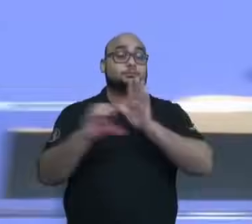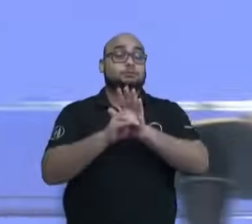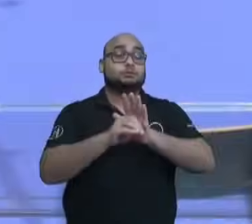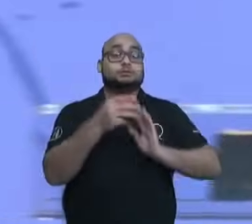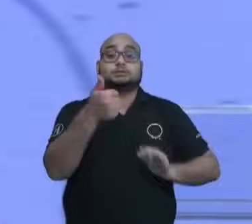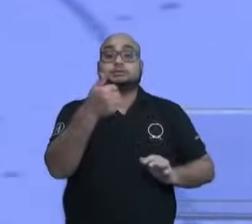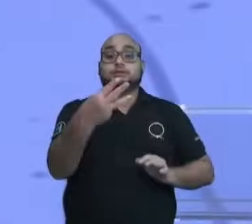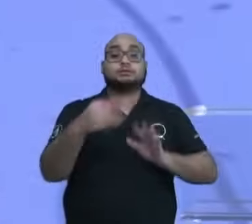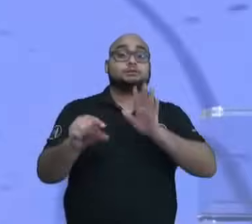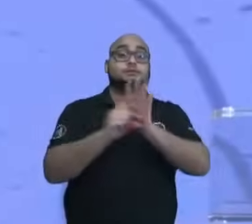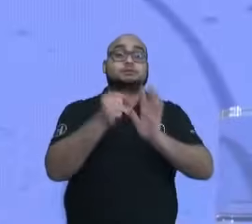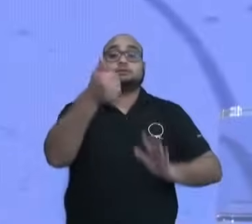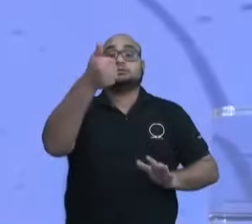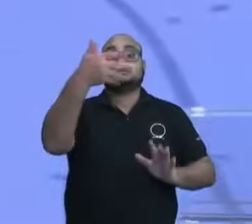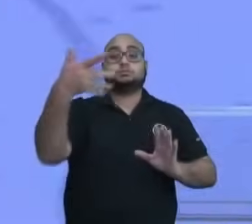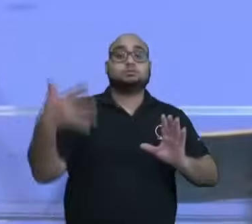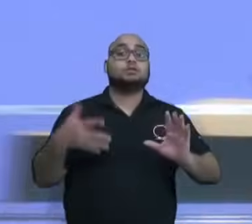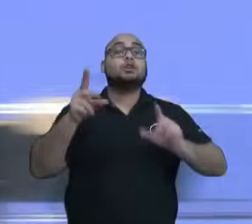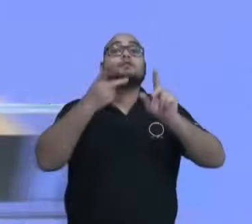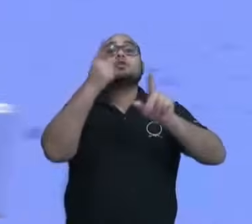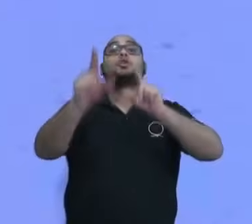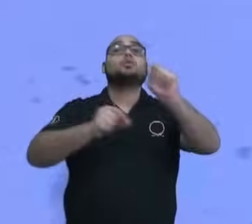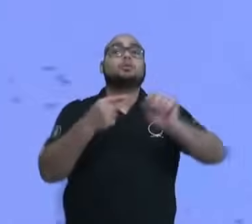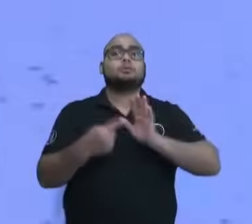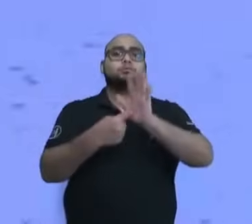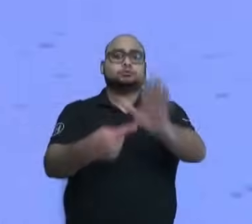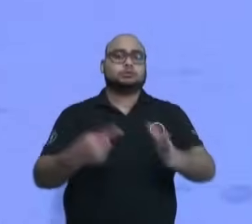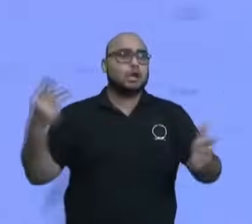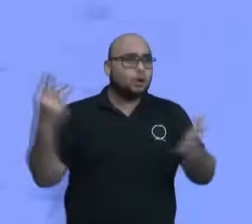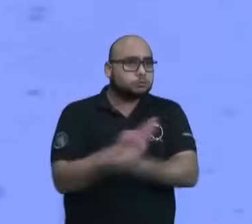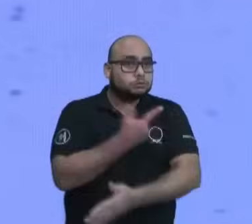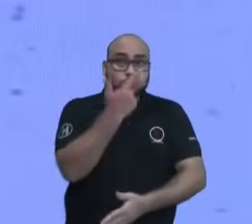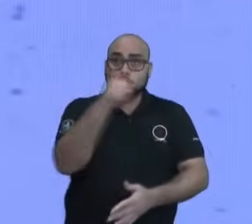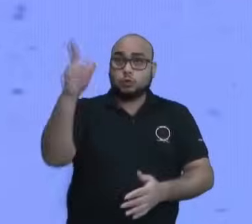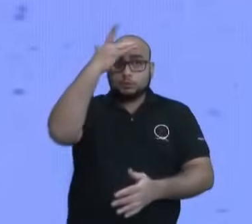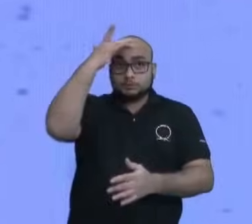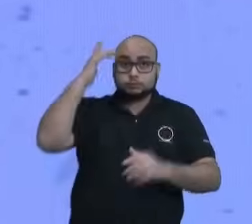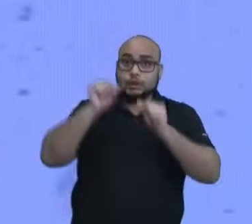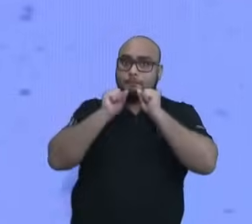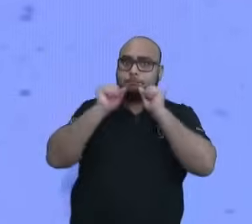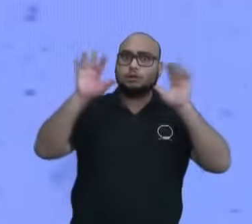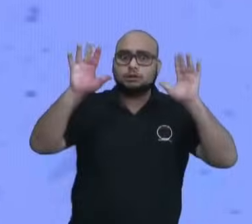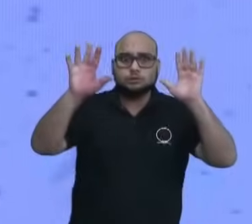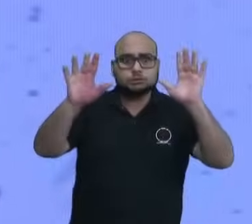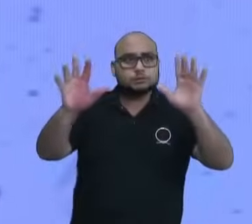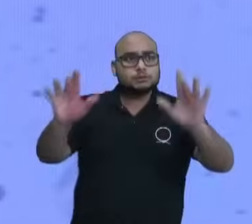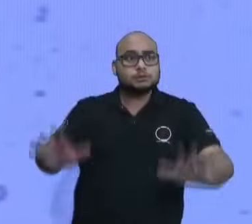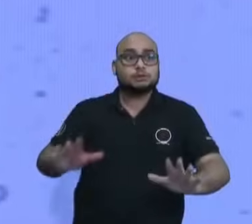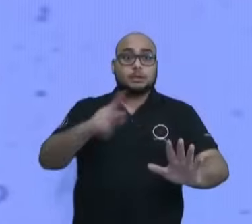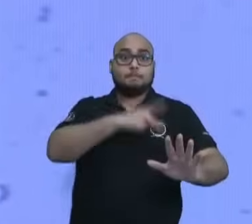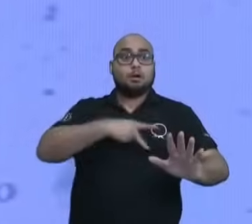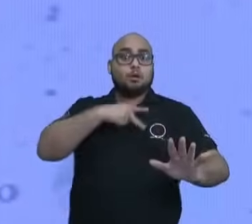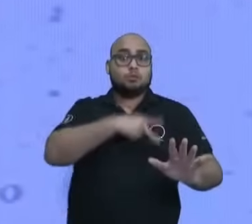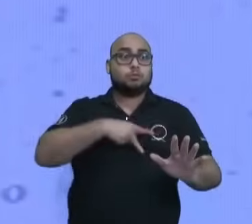TR impuseram as mãos sobre ele saiu debaixo de